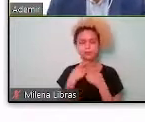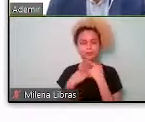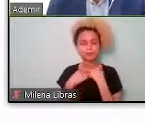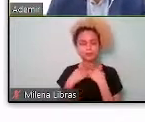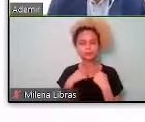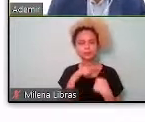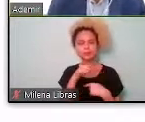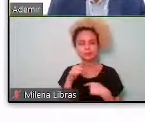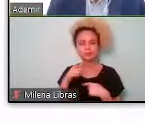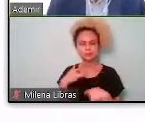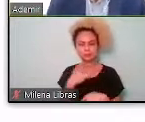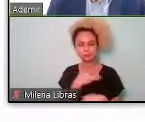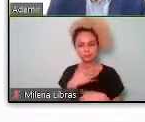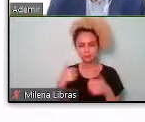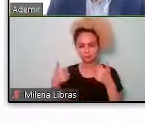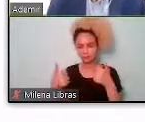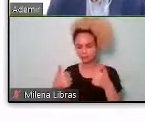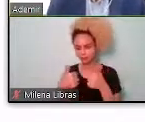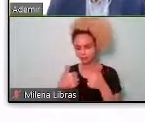de saúde,